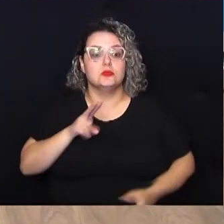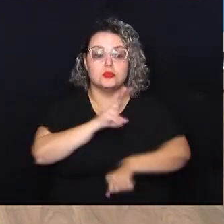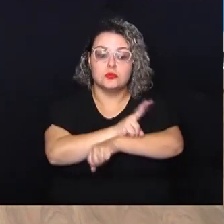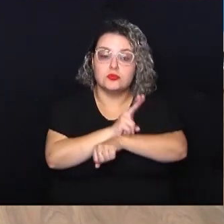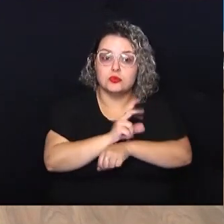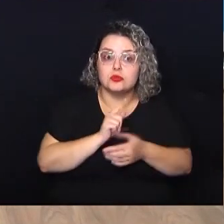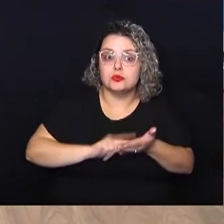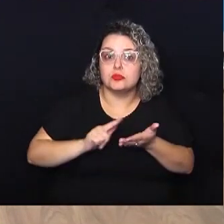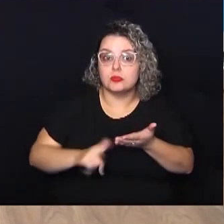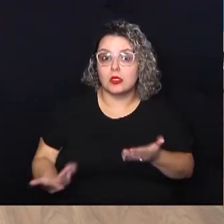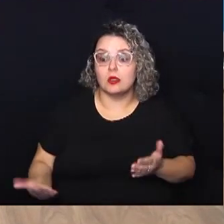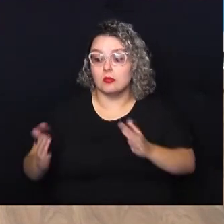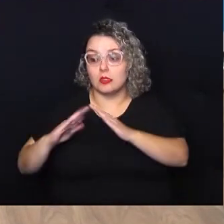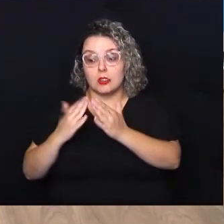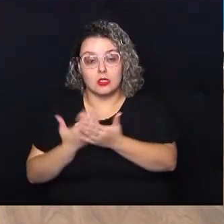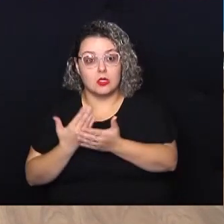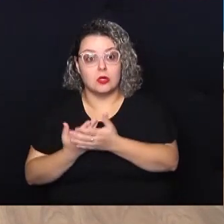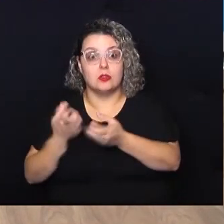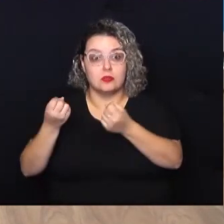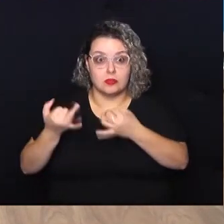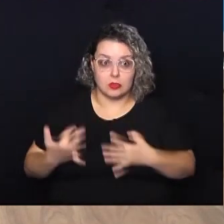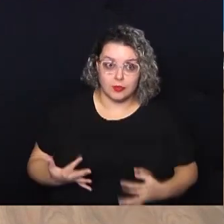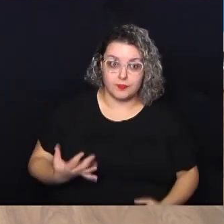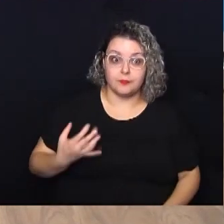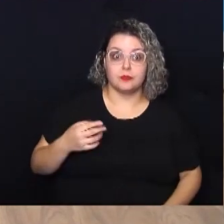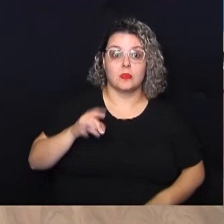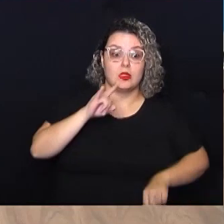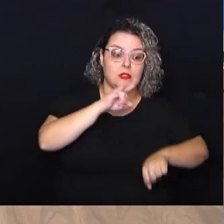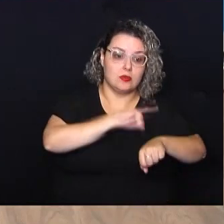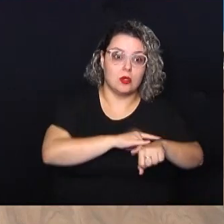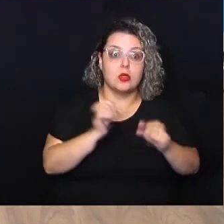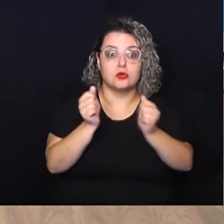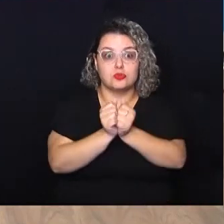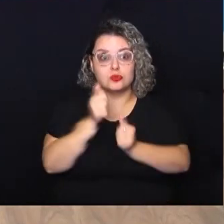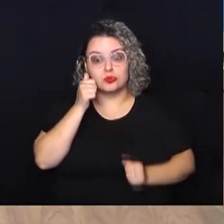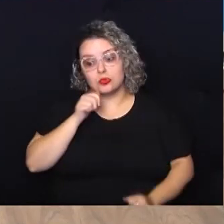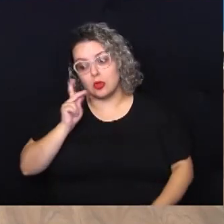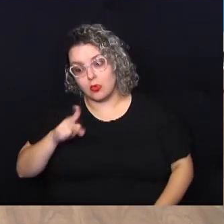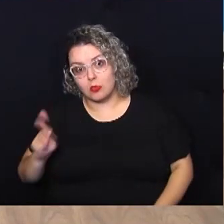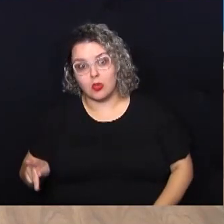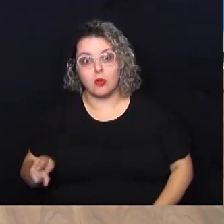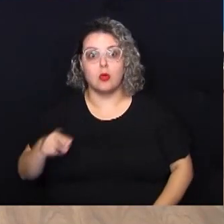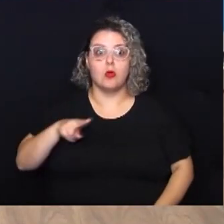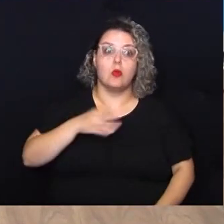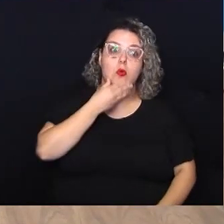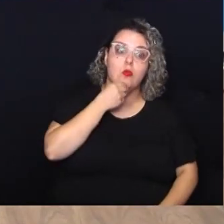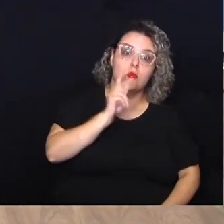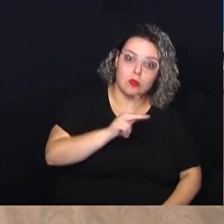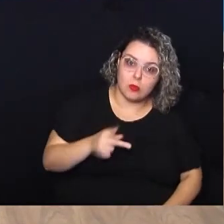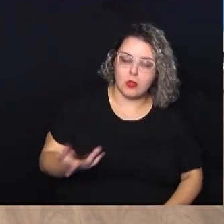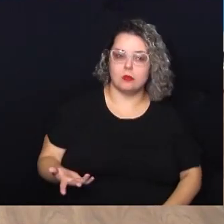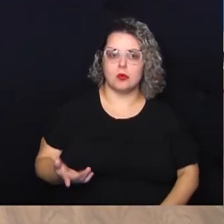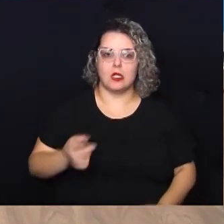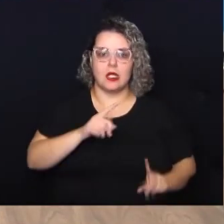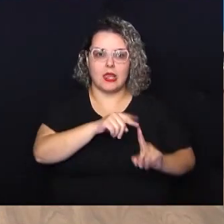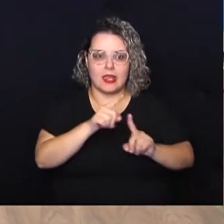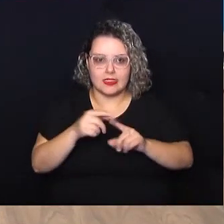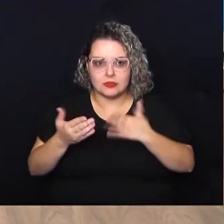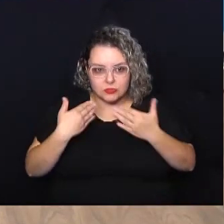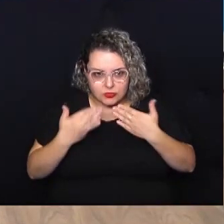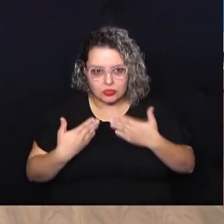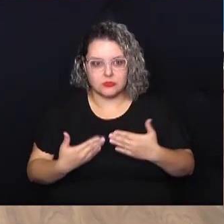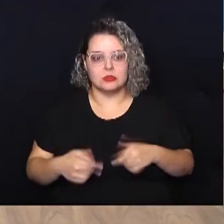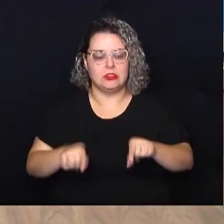na escola, orientar a criança, olha, você vai no banheiro com a professora ou com o professor. É esse tipo de conversa que